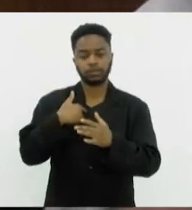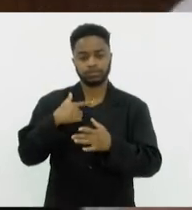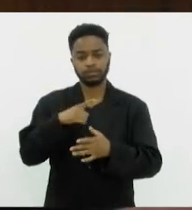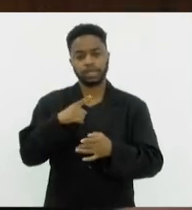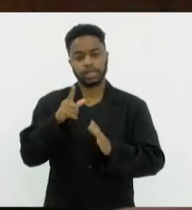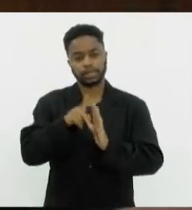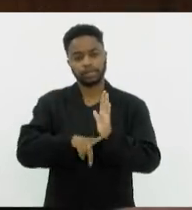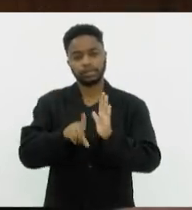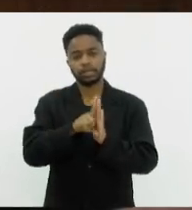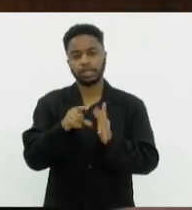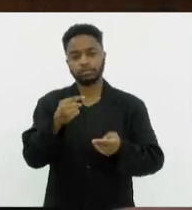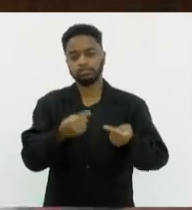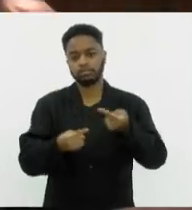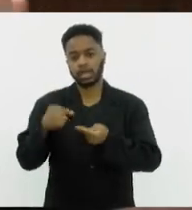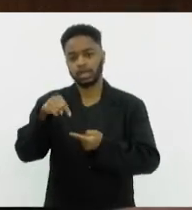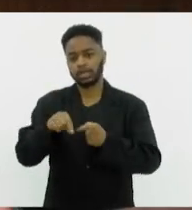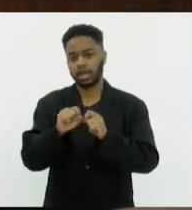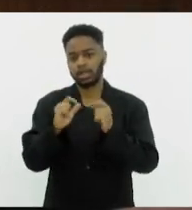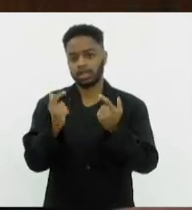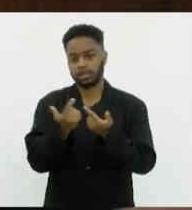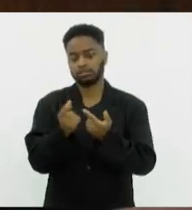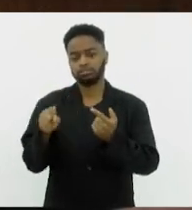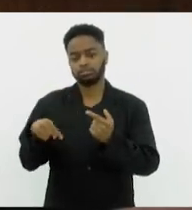nessa casa, que em breve estará em pauta para votação.